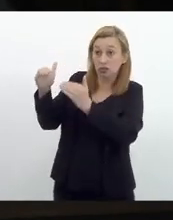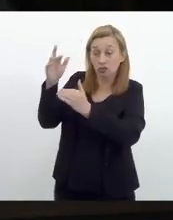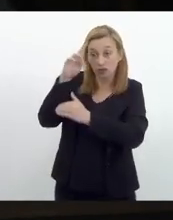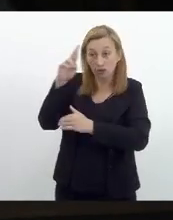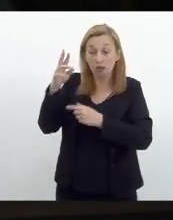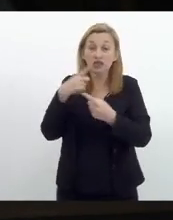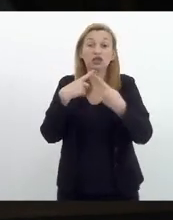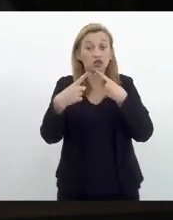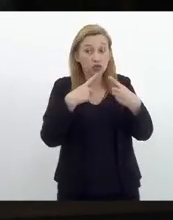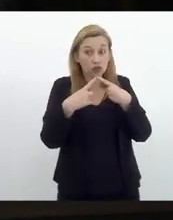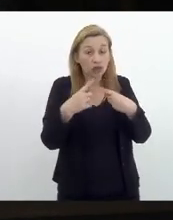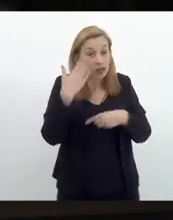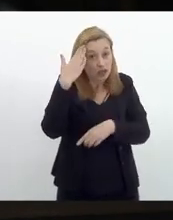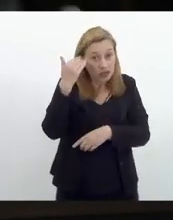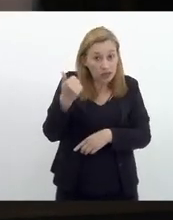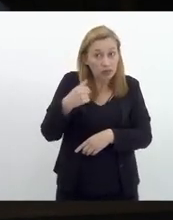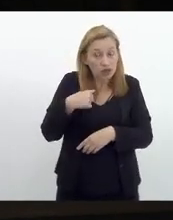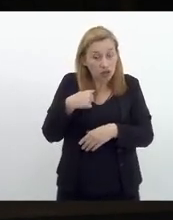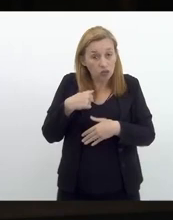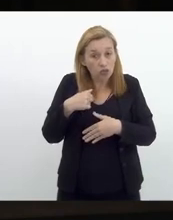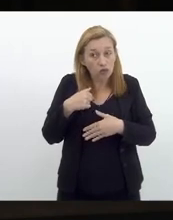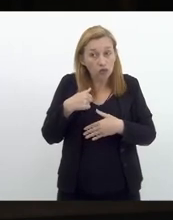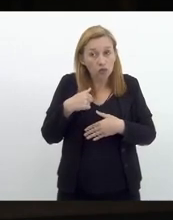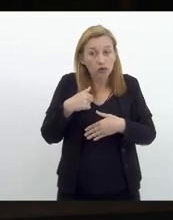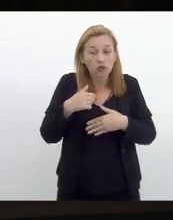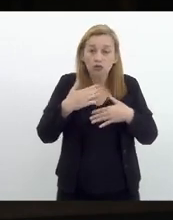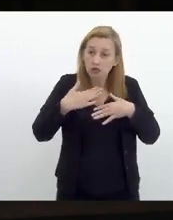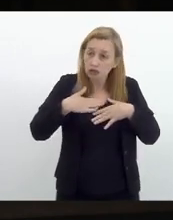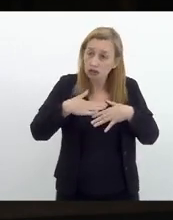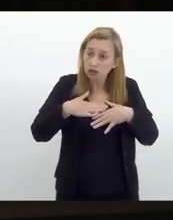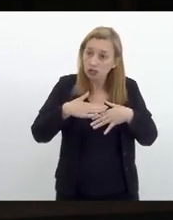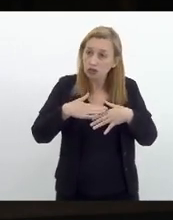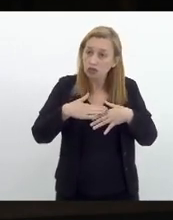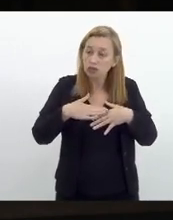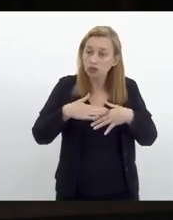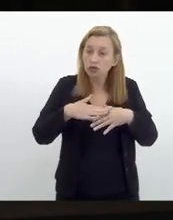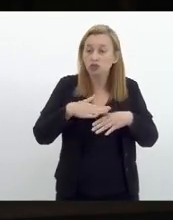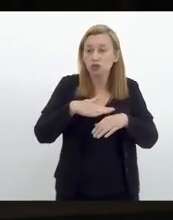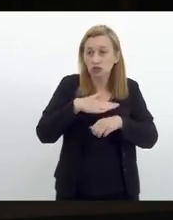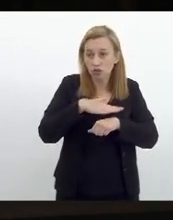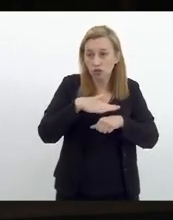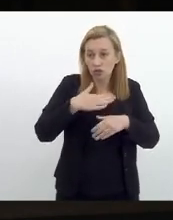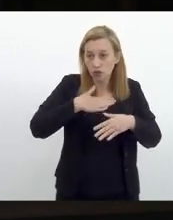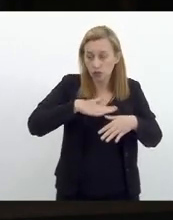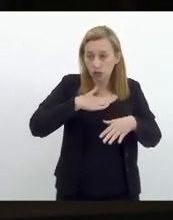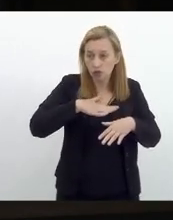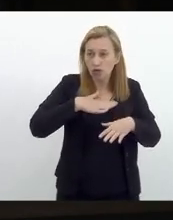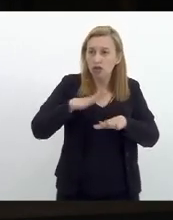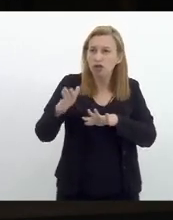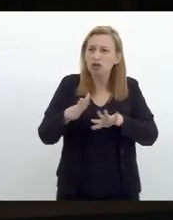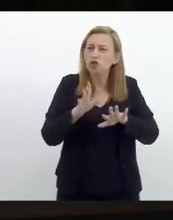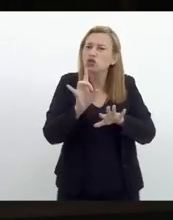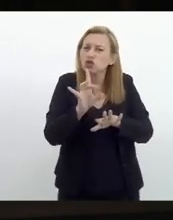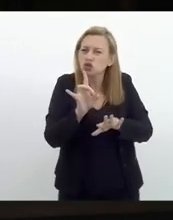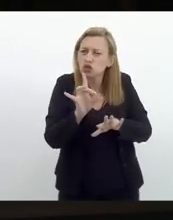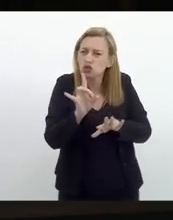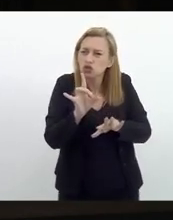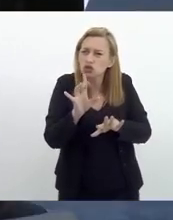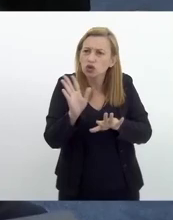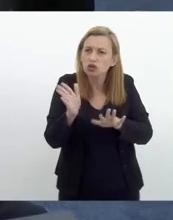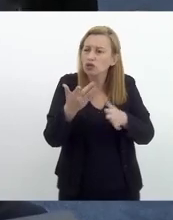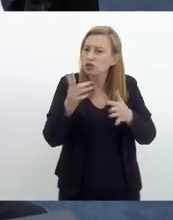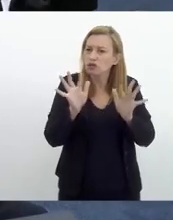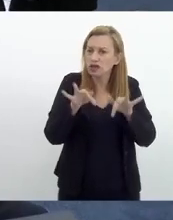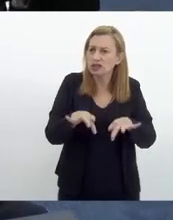que eu sou eu só quero ponderar agora a respeito do não eu vou encerrar minha fala não porque eu queria só fazer 30